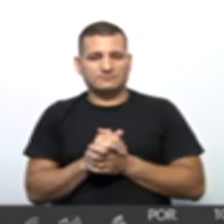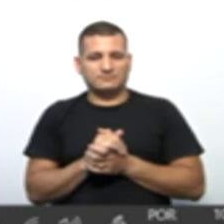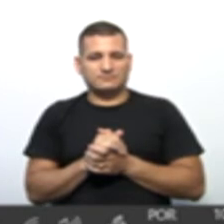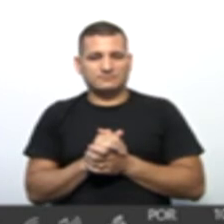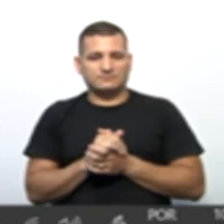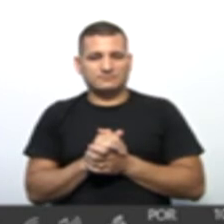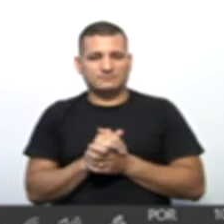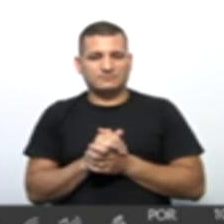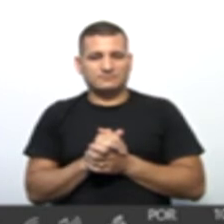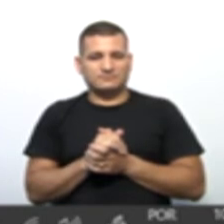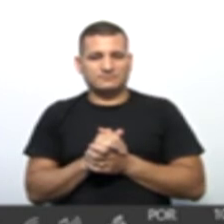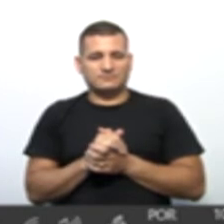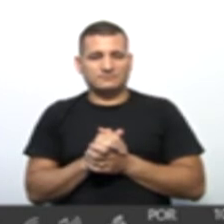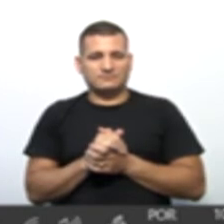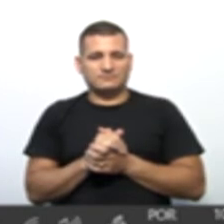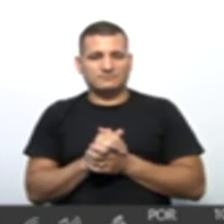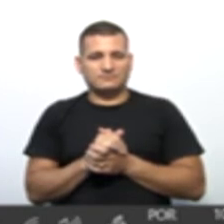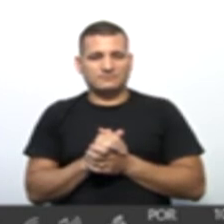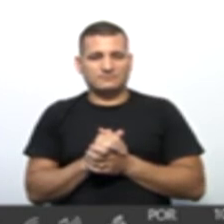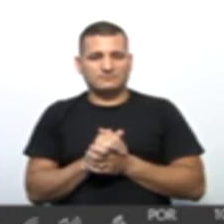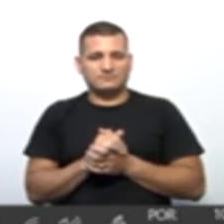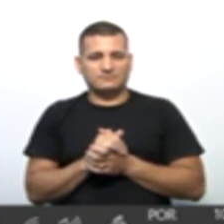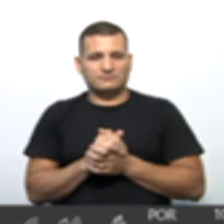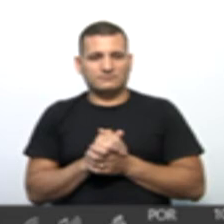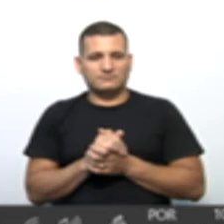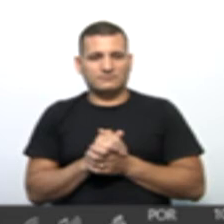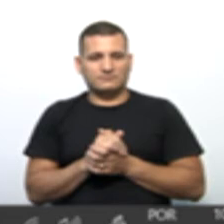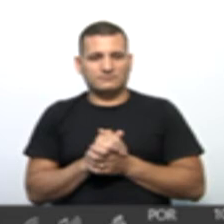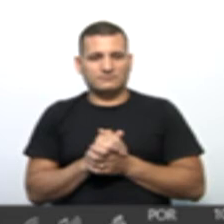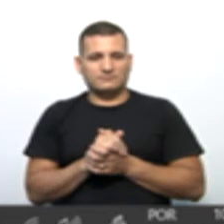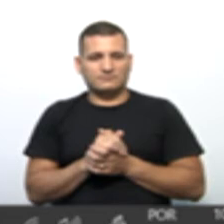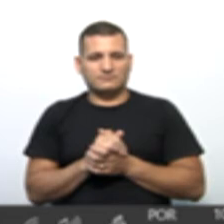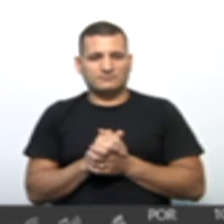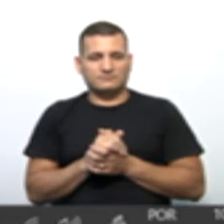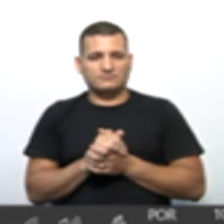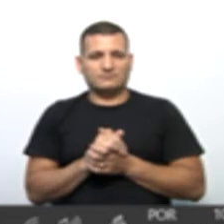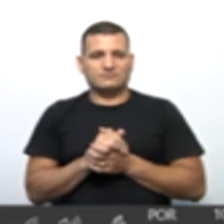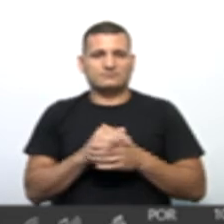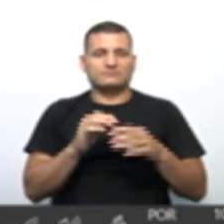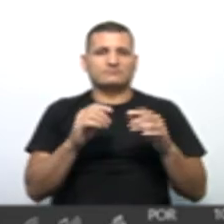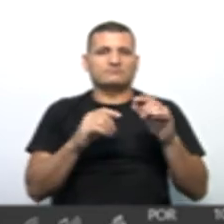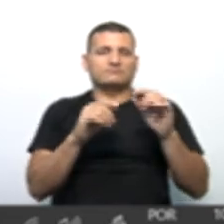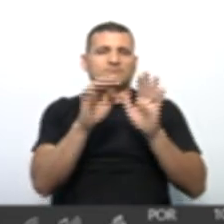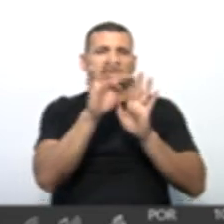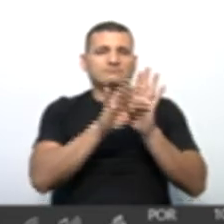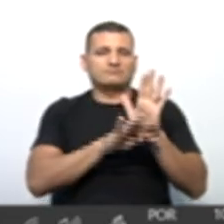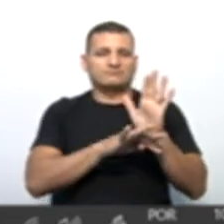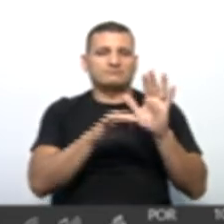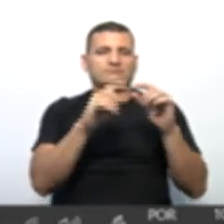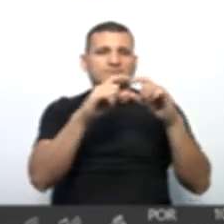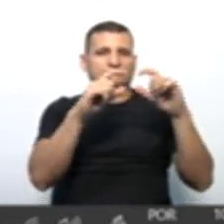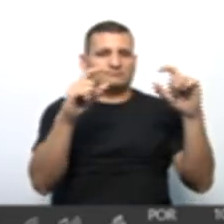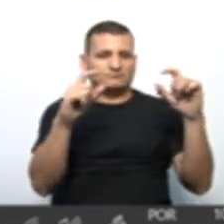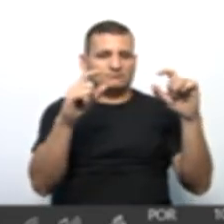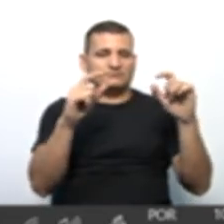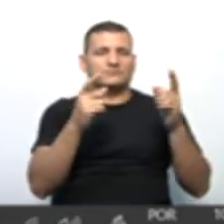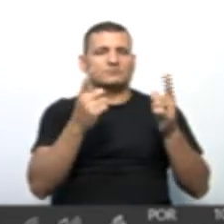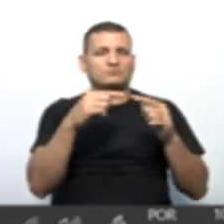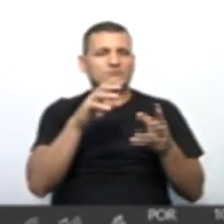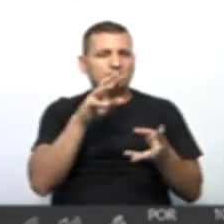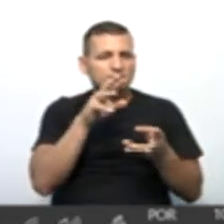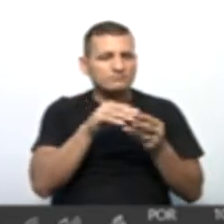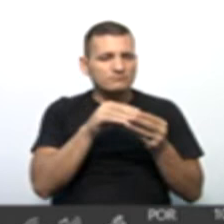aqui aqui você vê lá o que você falou que você tenha em esta parte aqui chamando a atenção depois um resuminho